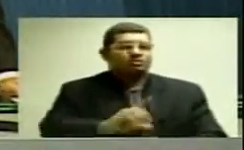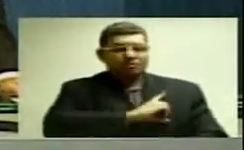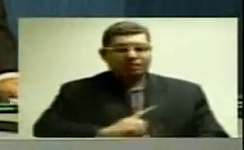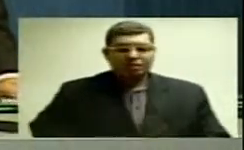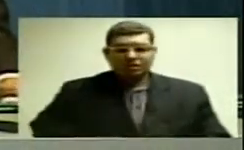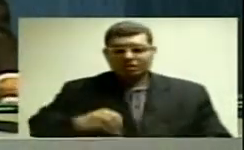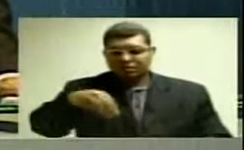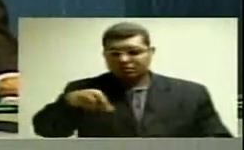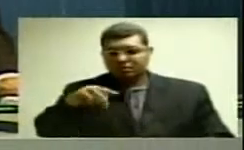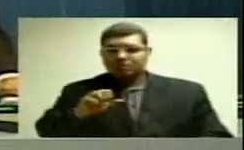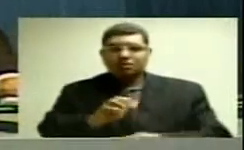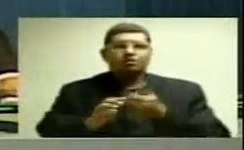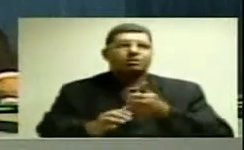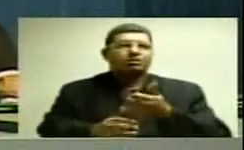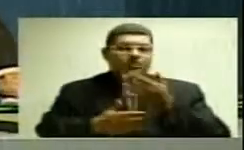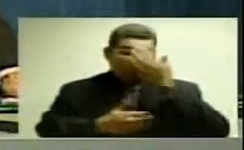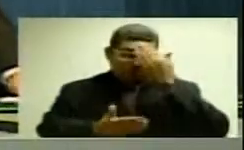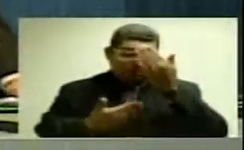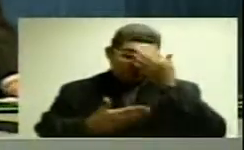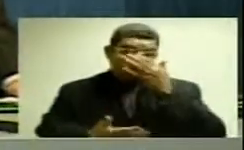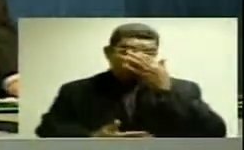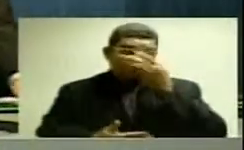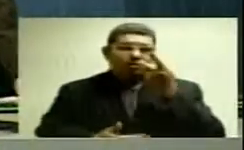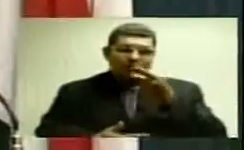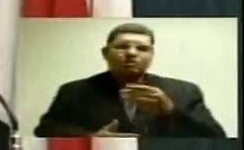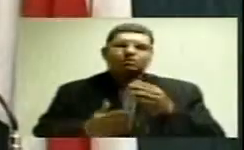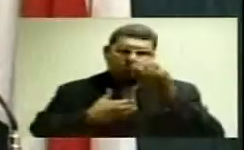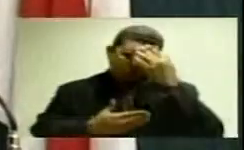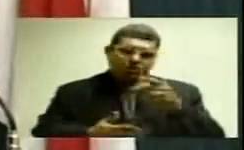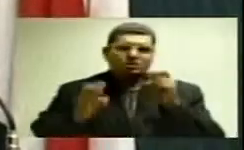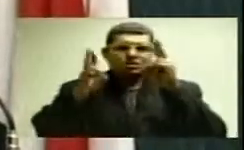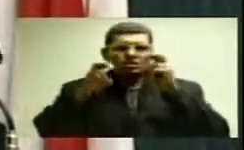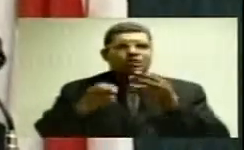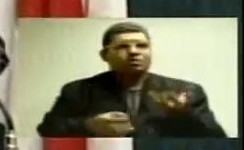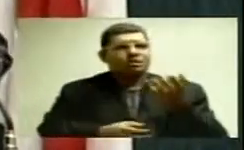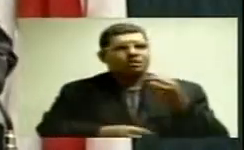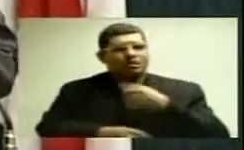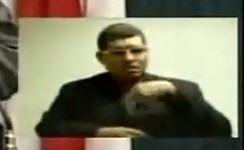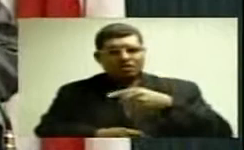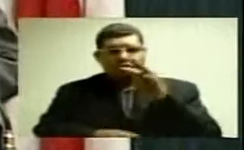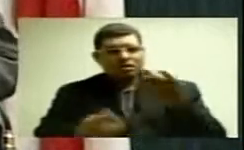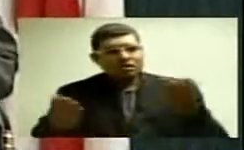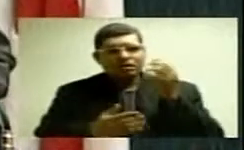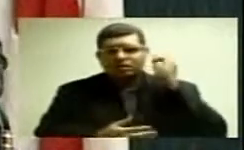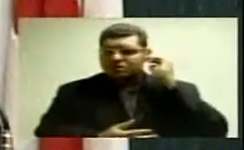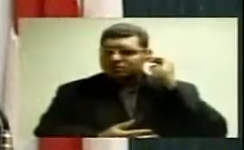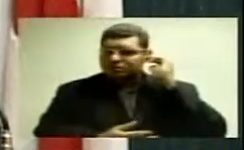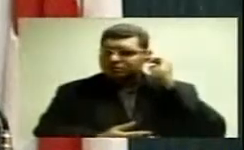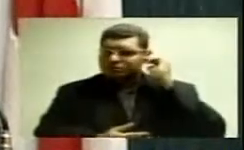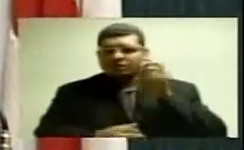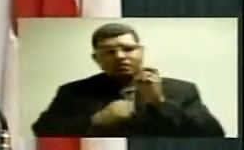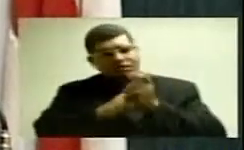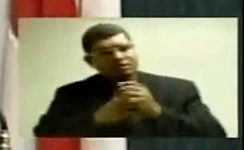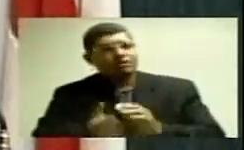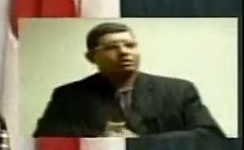Marcelo Ramos, primeiro quero parabenizar Vossa Excelência. Esse era um tema que, inclusive, ia abordar hoje nessa